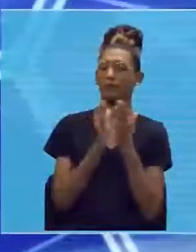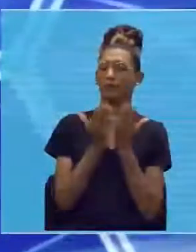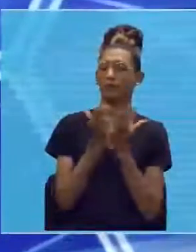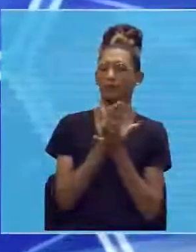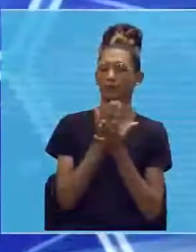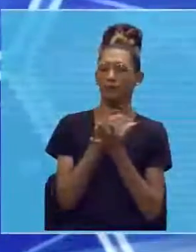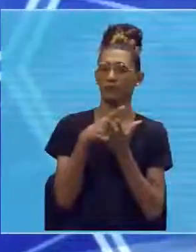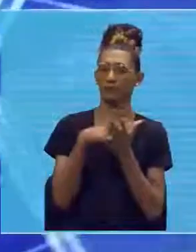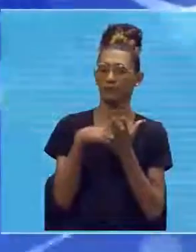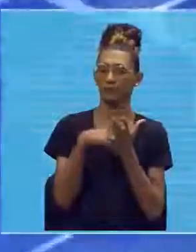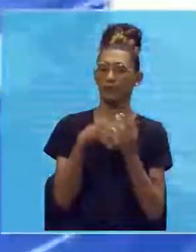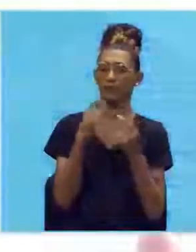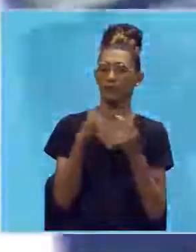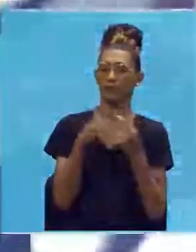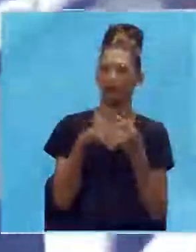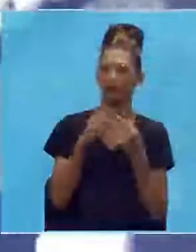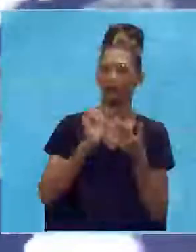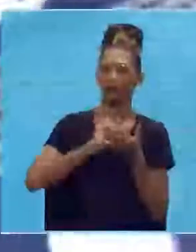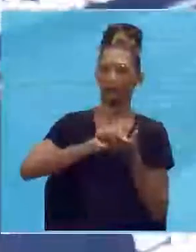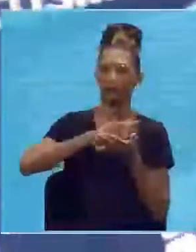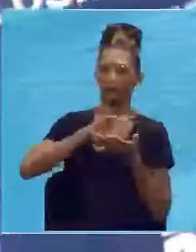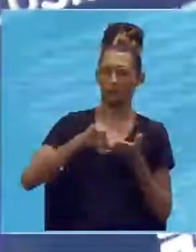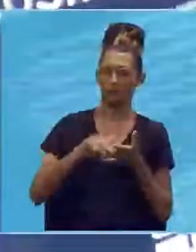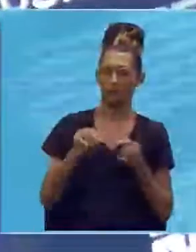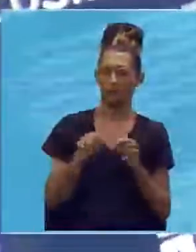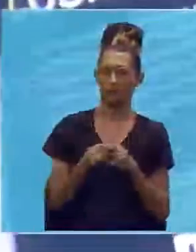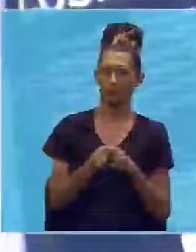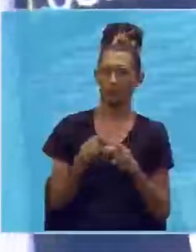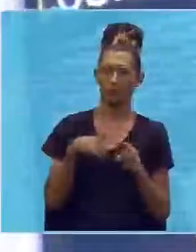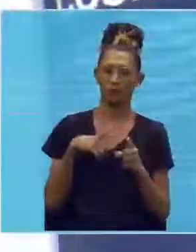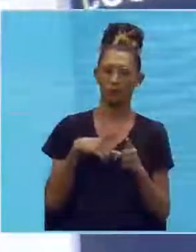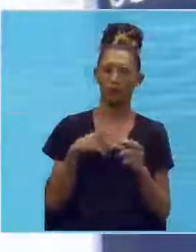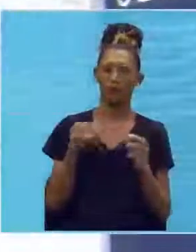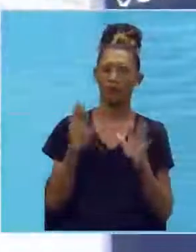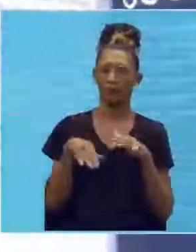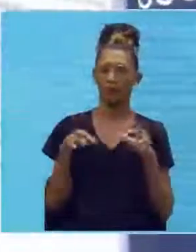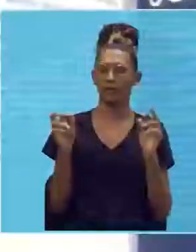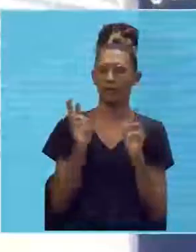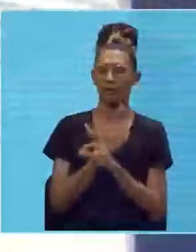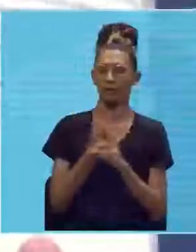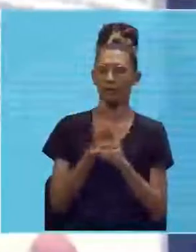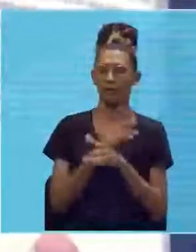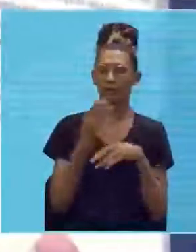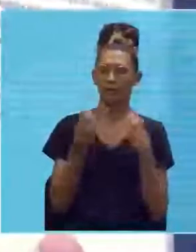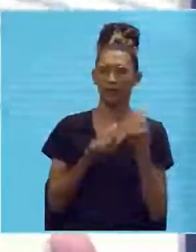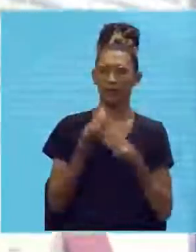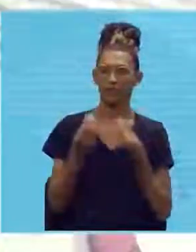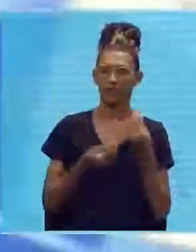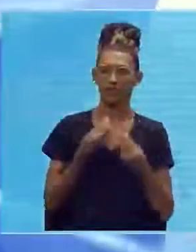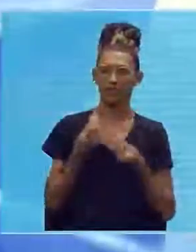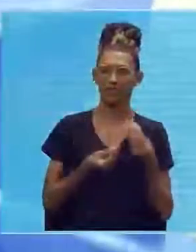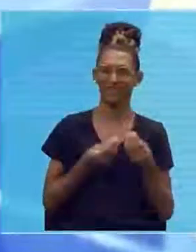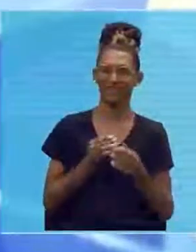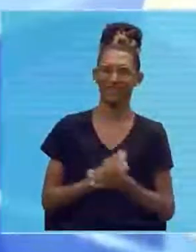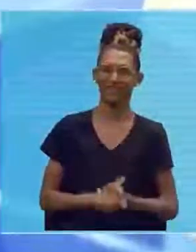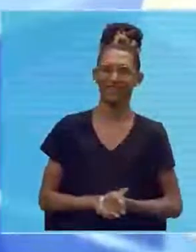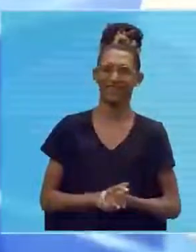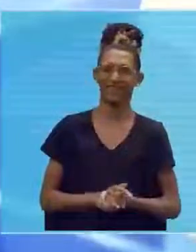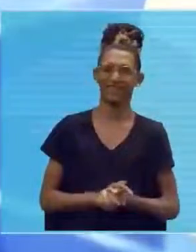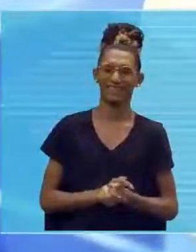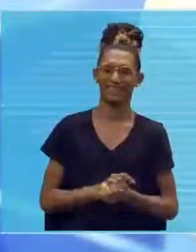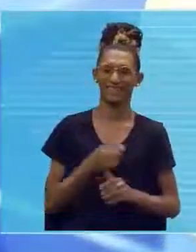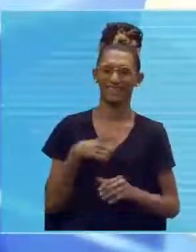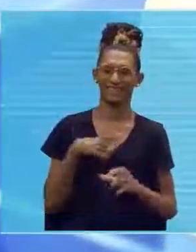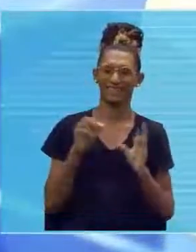olha só cosmovisões que tem muita relação ao canal tem muita relação